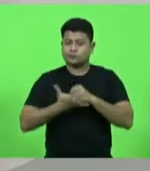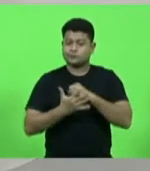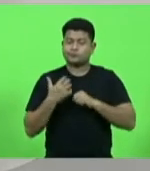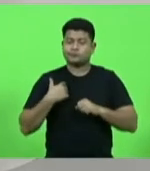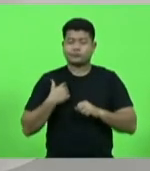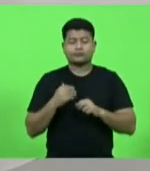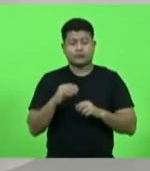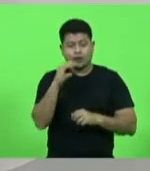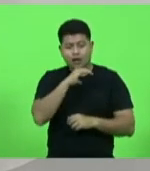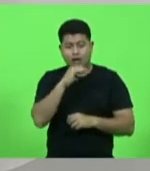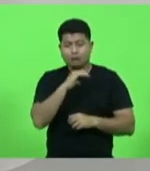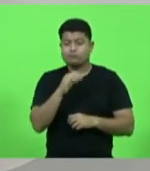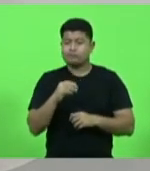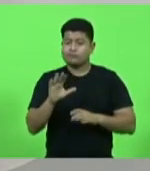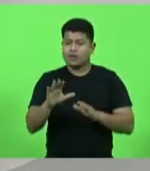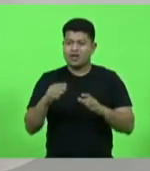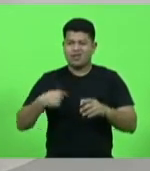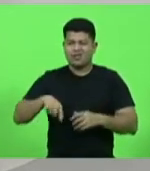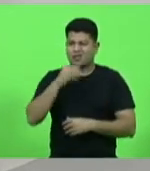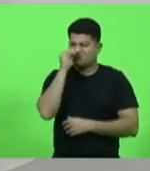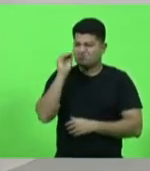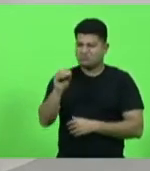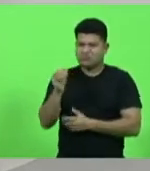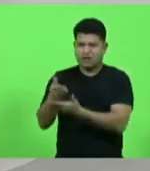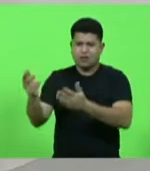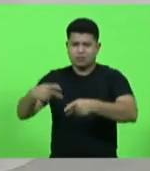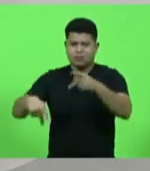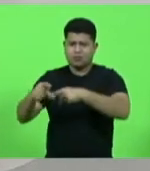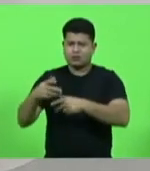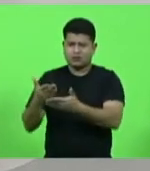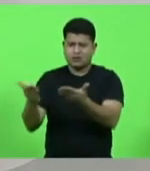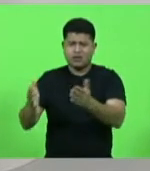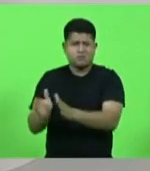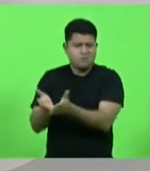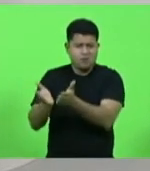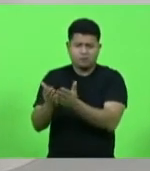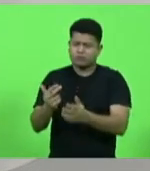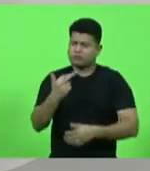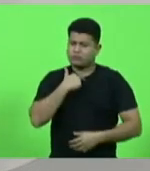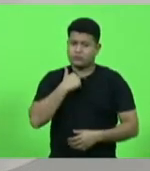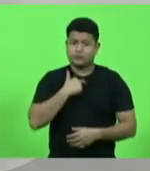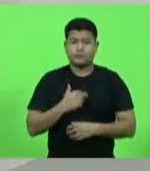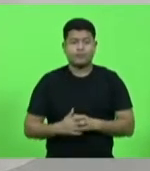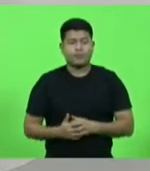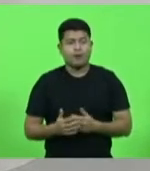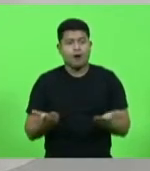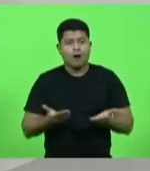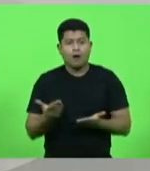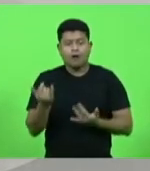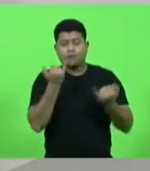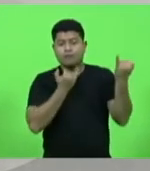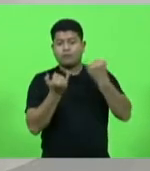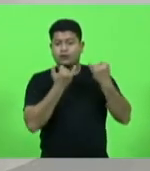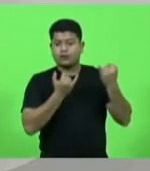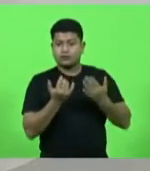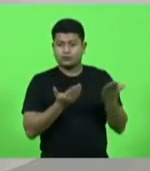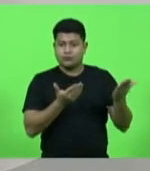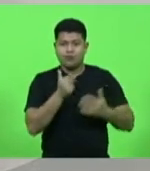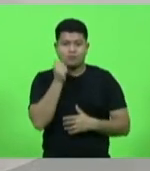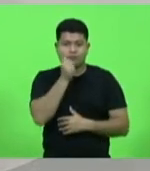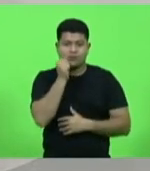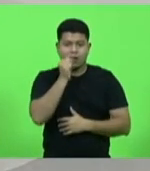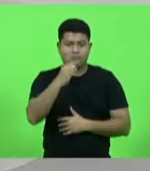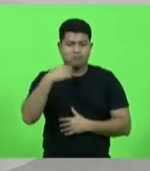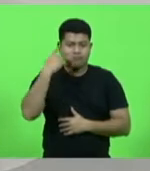precisa chegar para eles. Esses dias eu soube de uma notícia, por meio de uma advogada, de que um dos